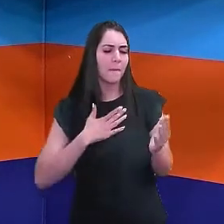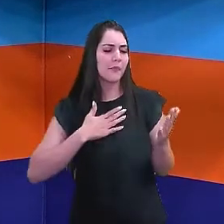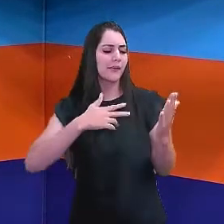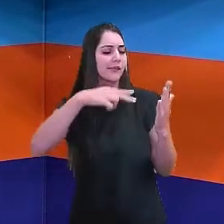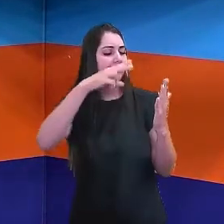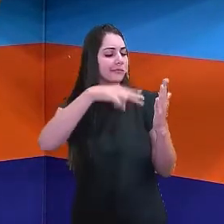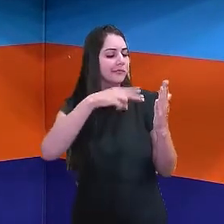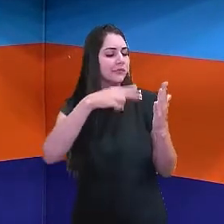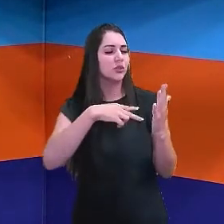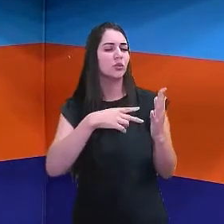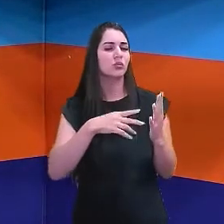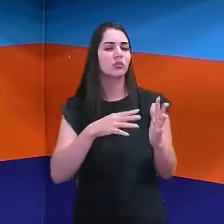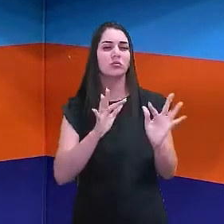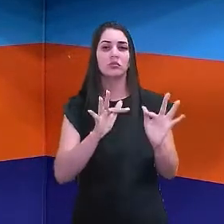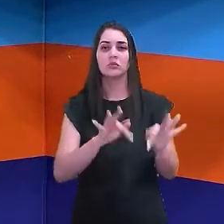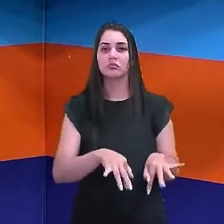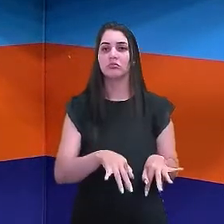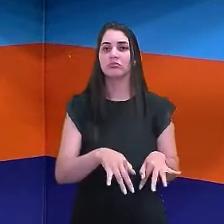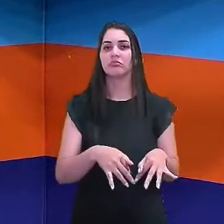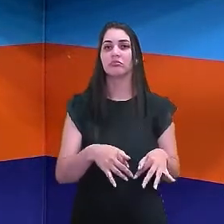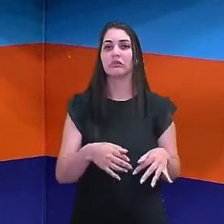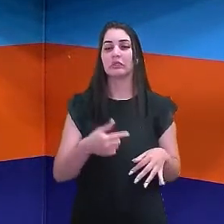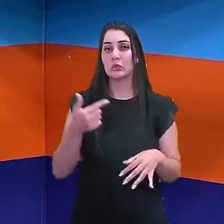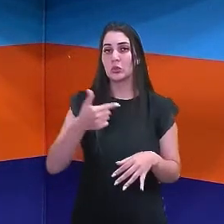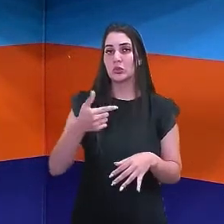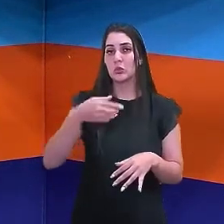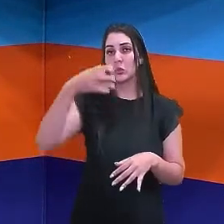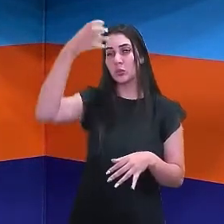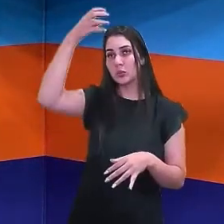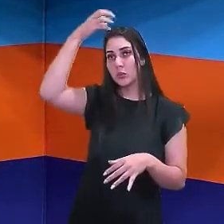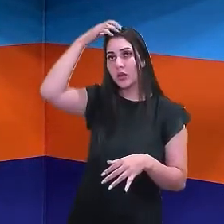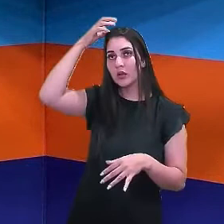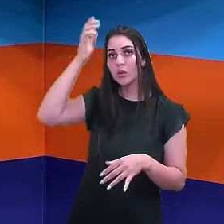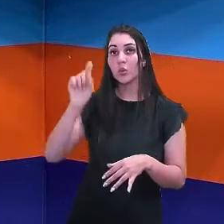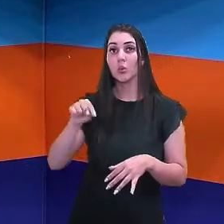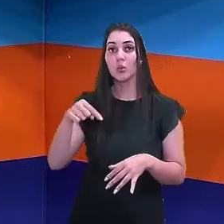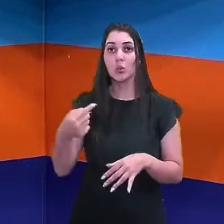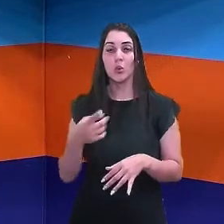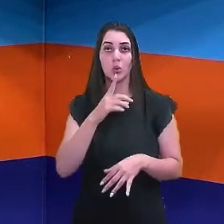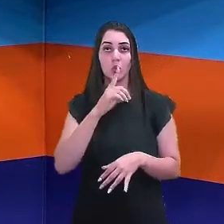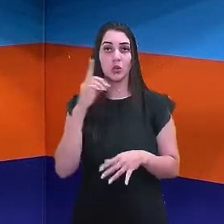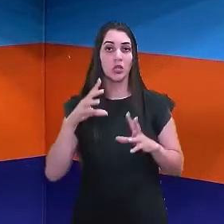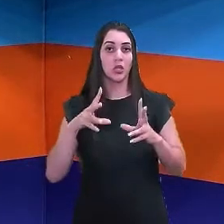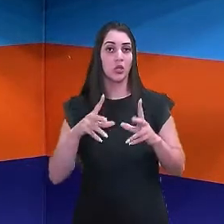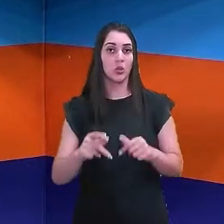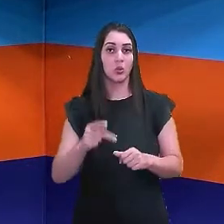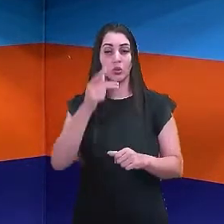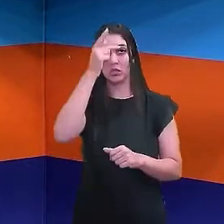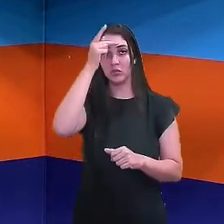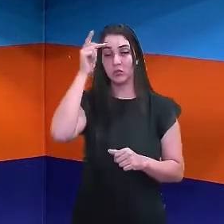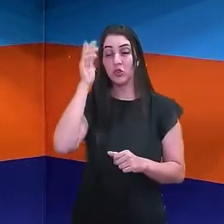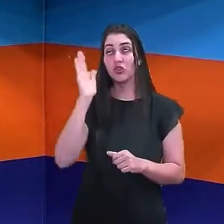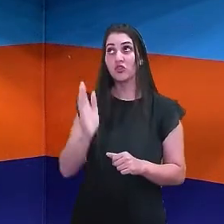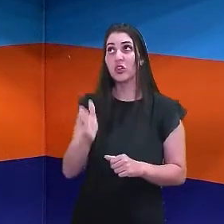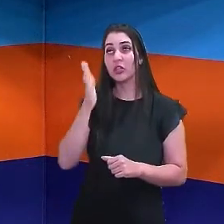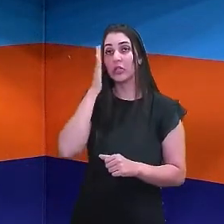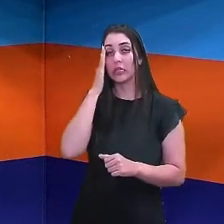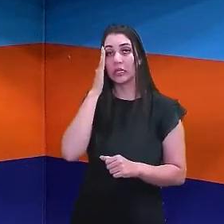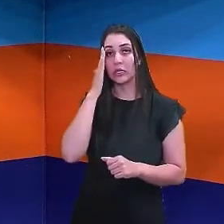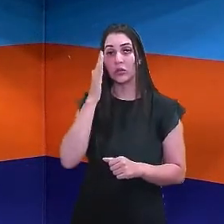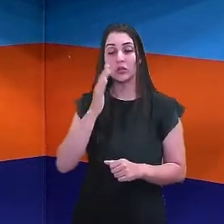sobre o Segundo Império. Acabou o Segundo Império aqui. No outro dia, todo mundo já estava entendendo que estava numa república. Não.